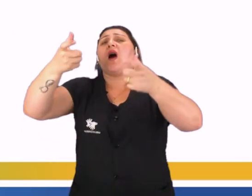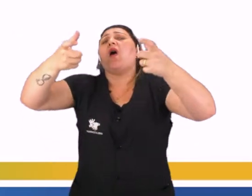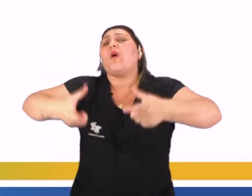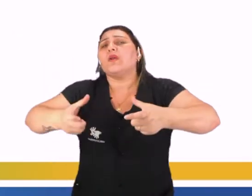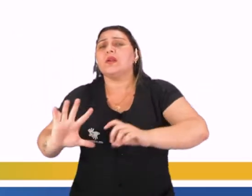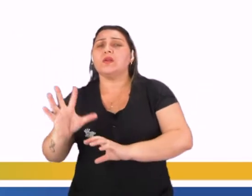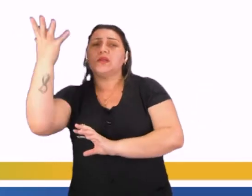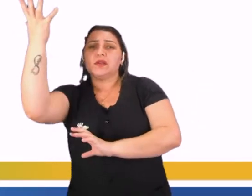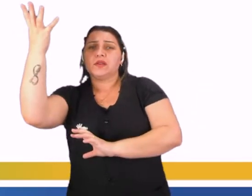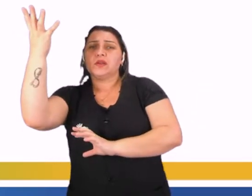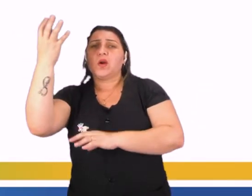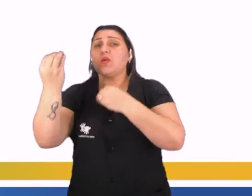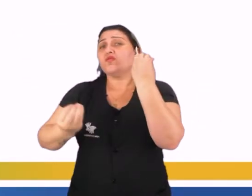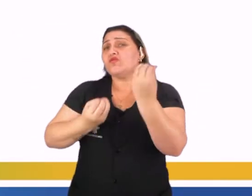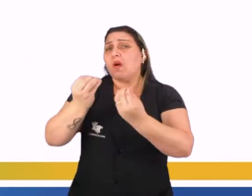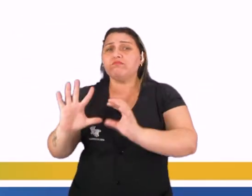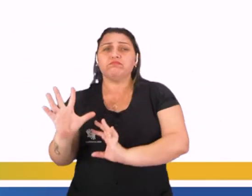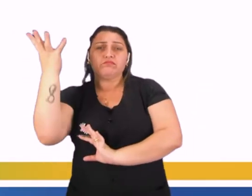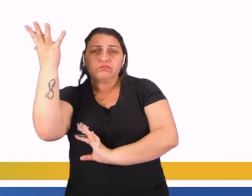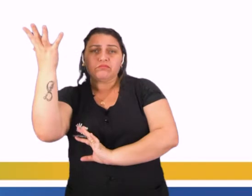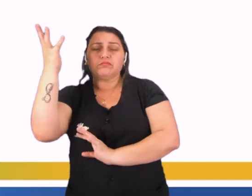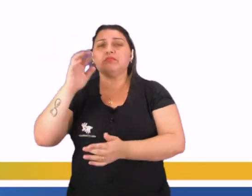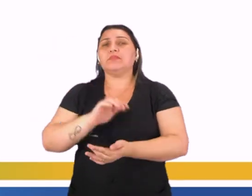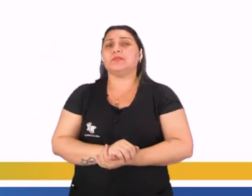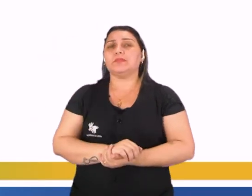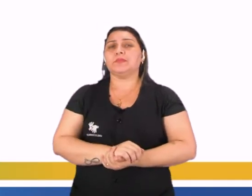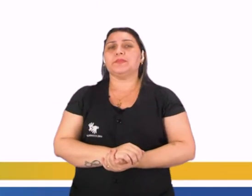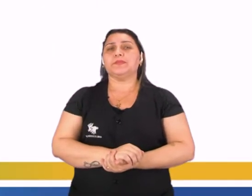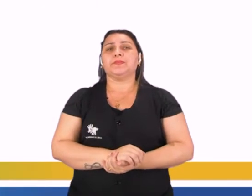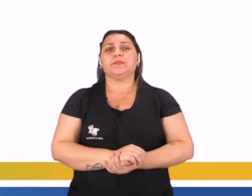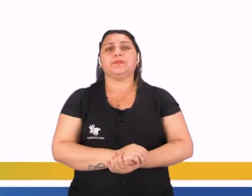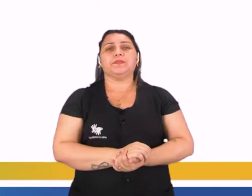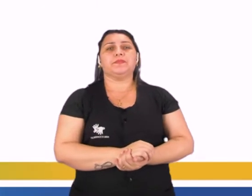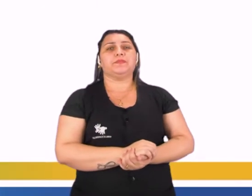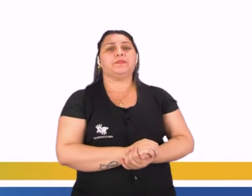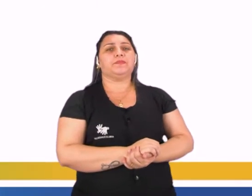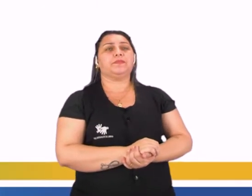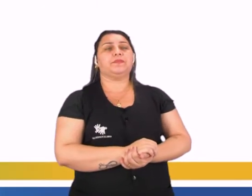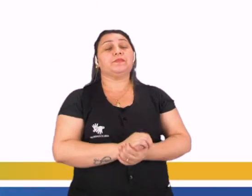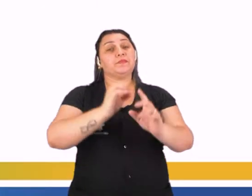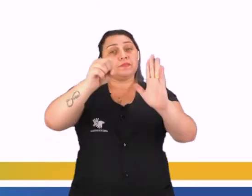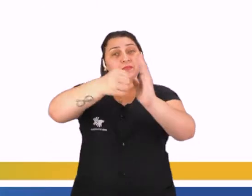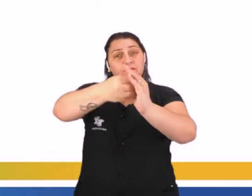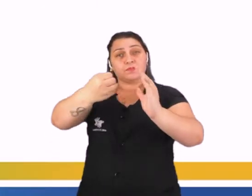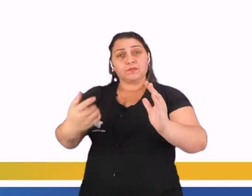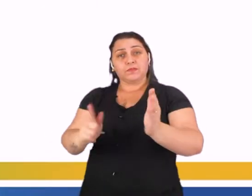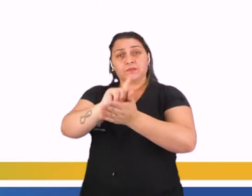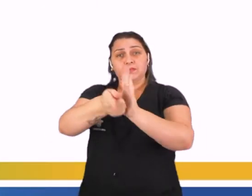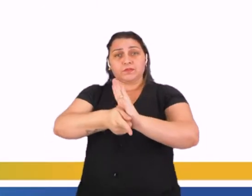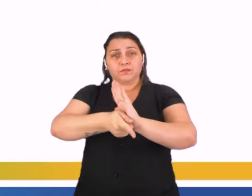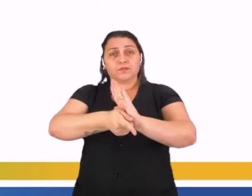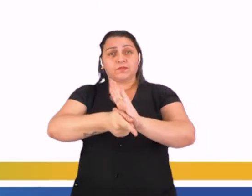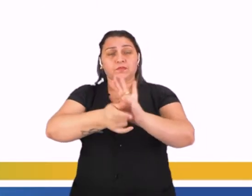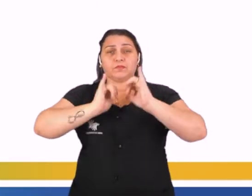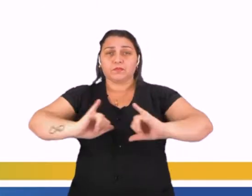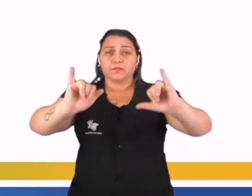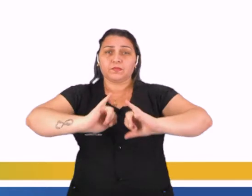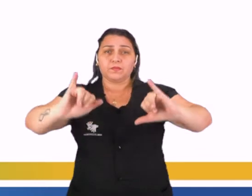vida. Afinal, o que seríamos sem os boletins de tempo do Friale? As notícias